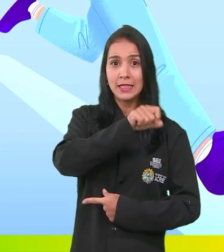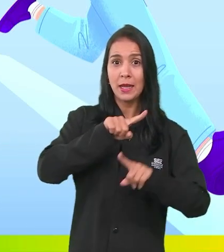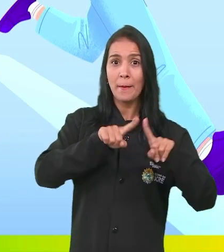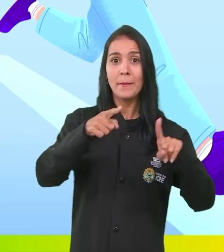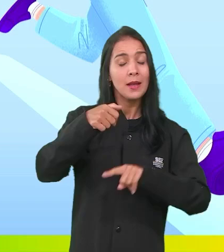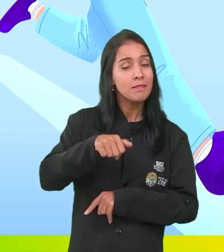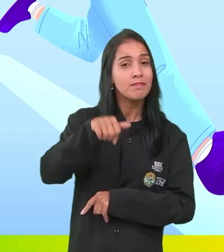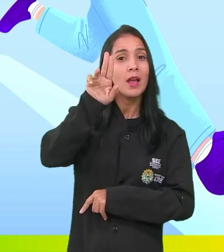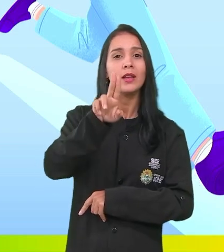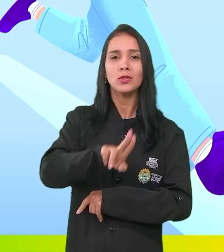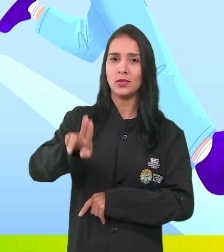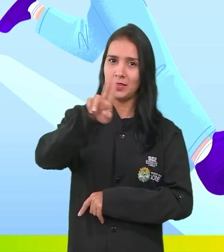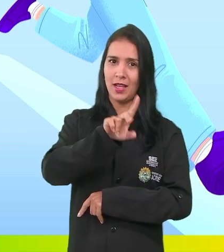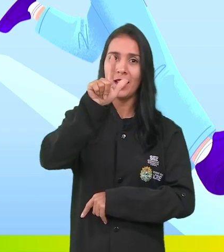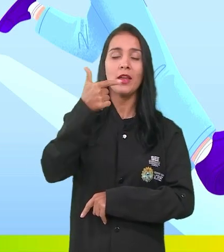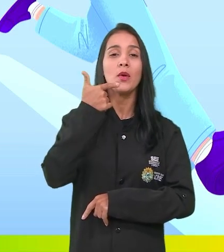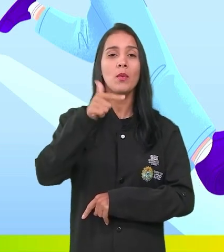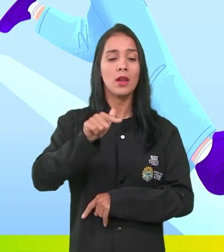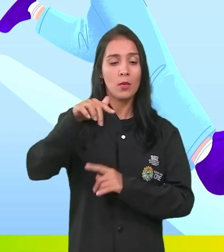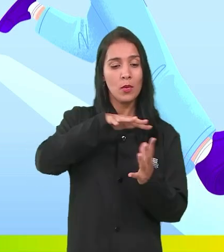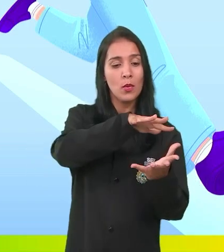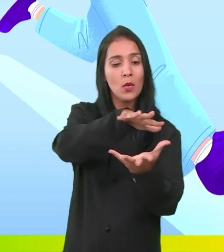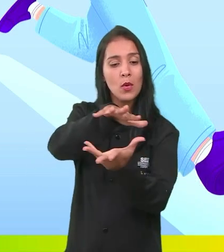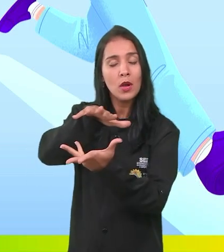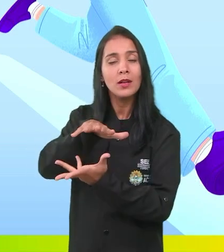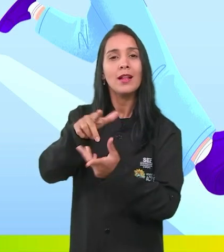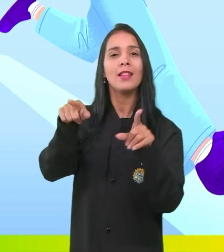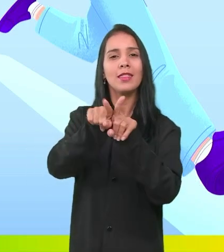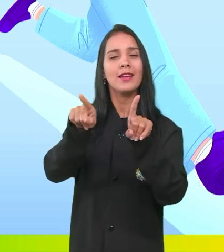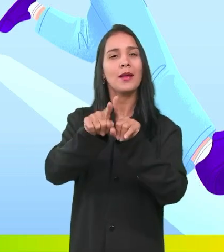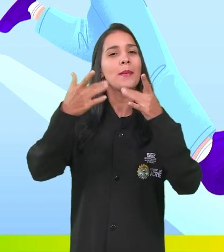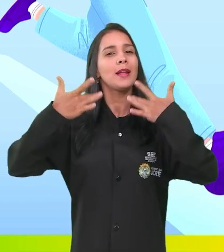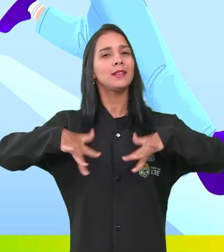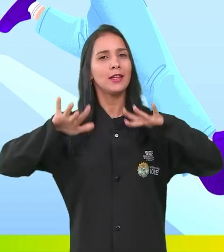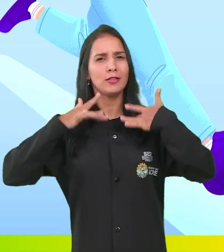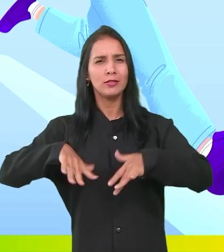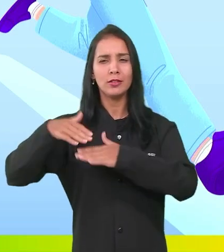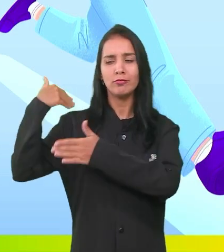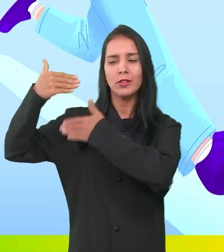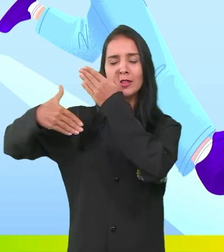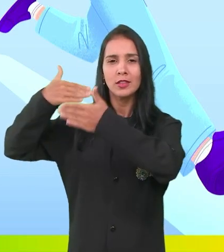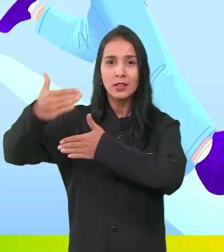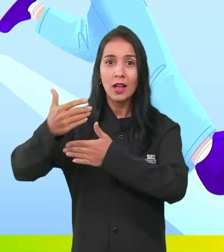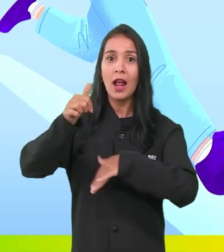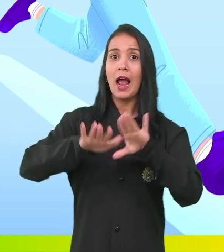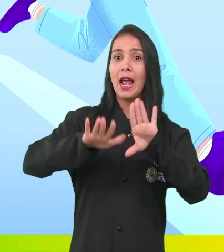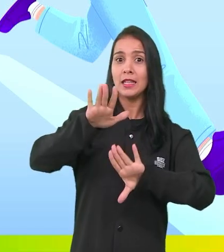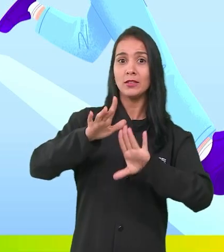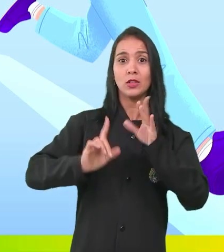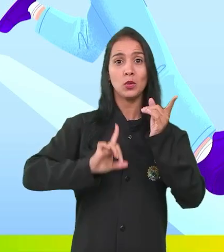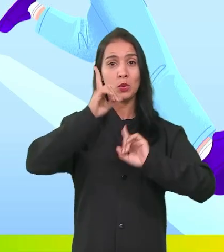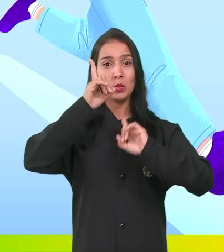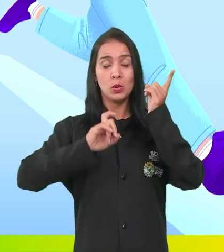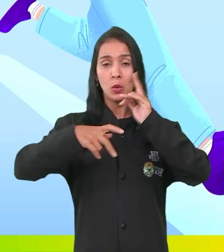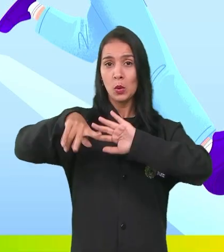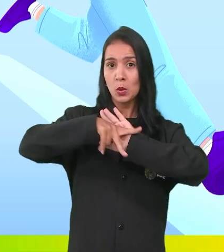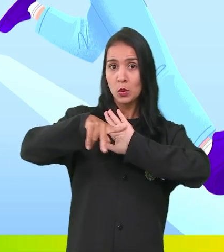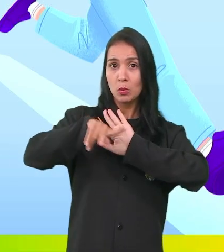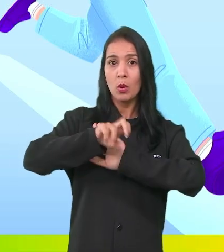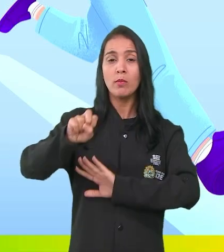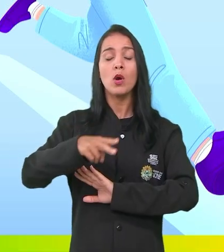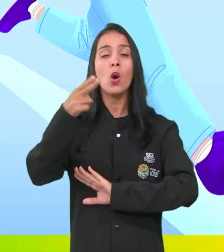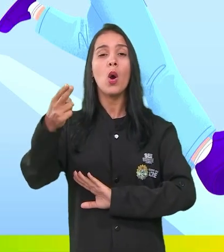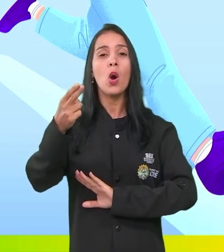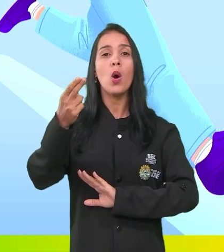linguagem universal e inata. Desde gestos cotidianos até performances artísticas, ela